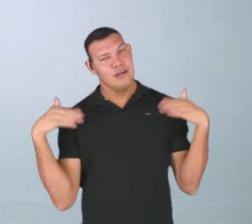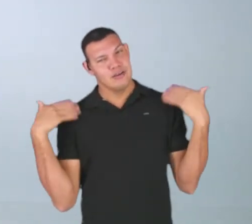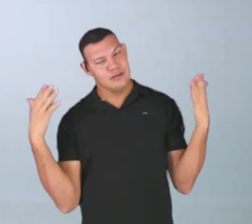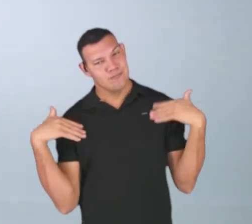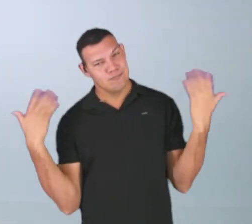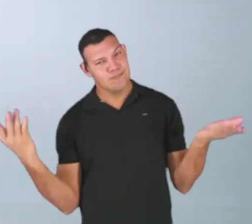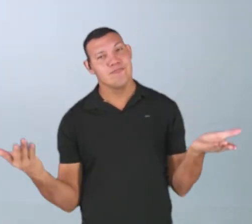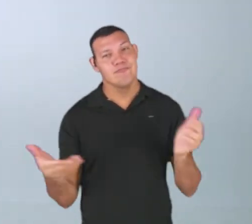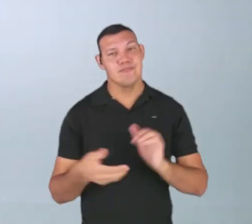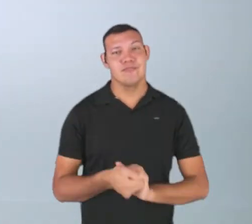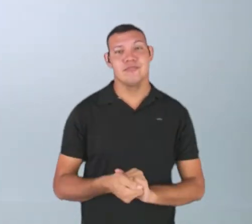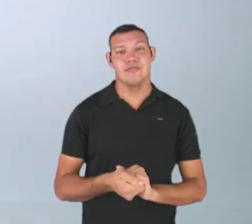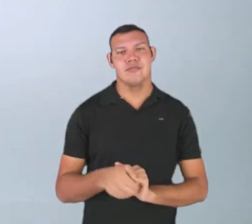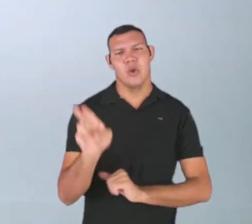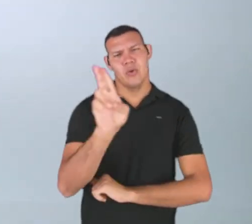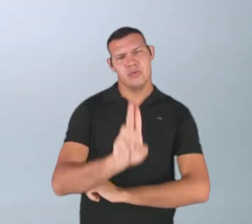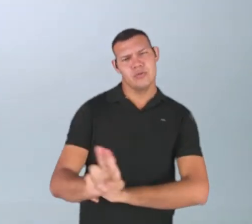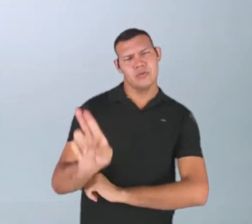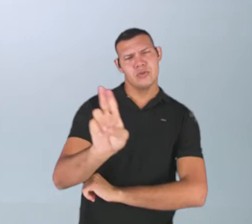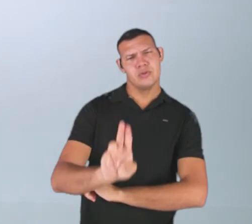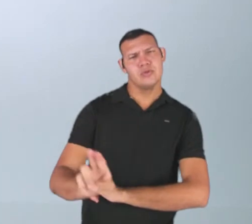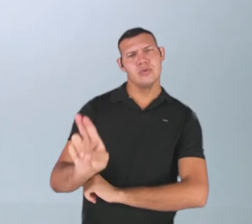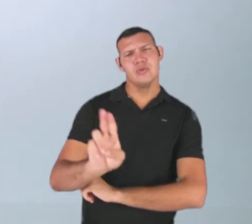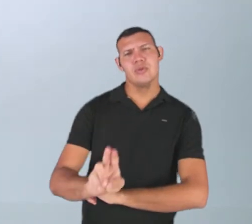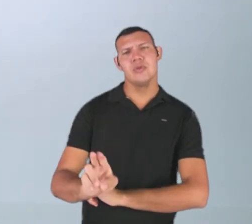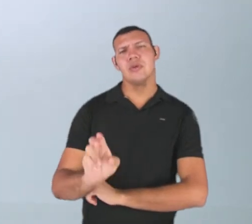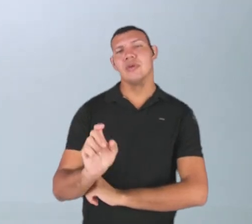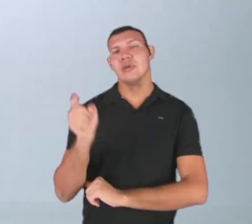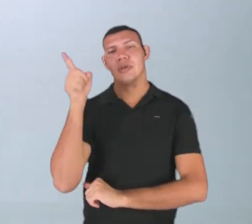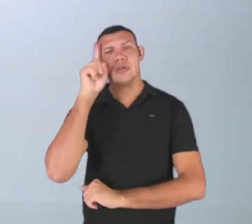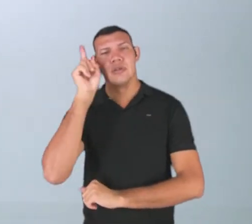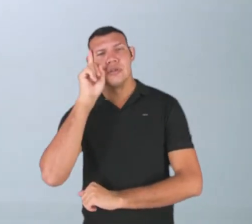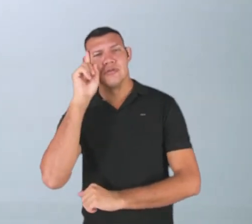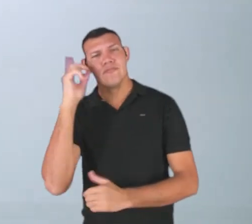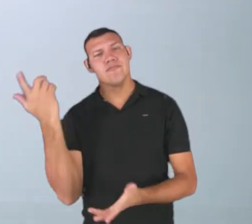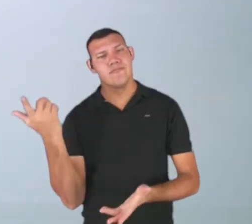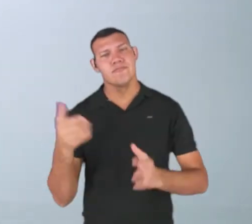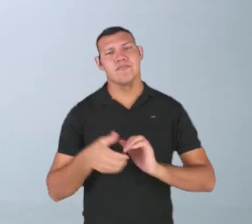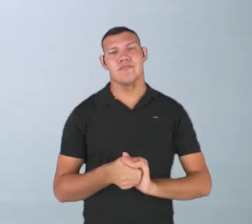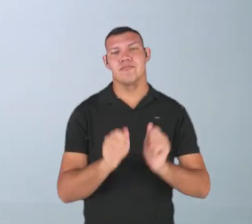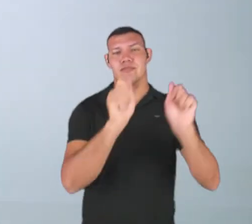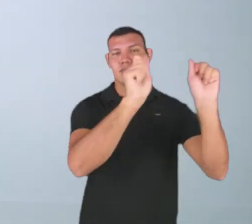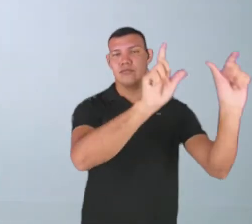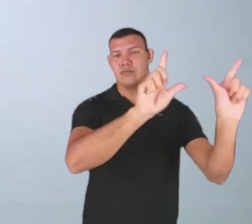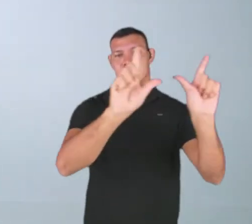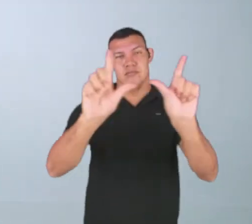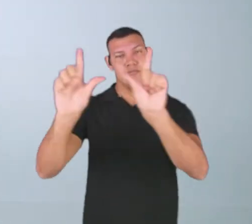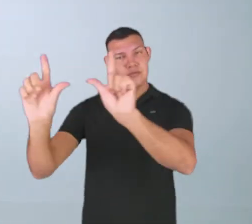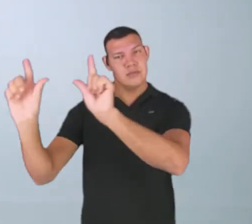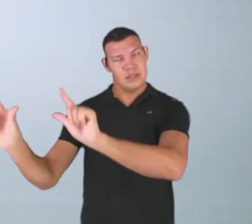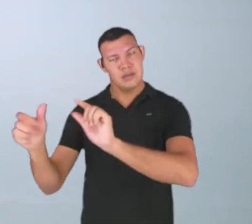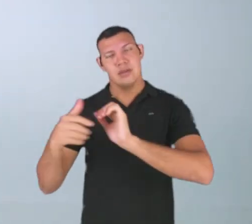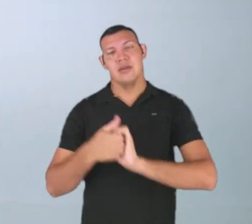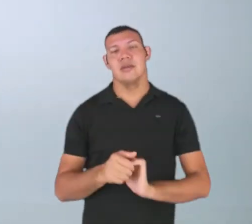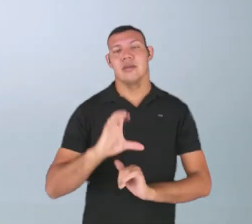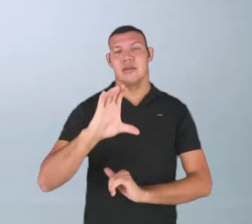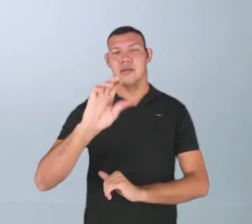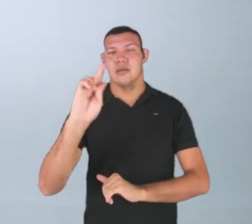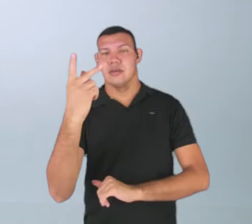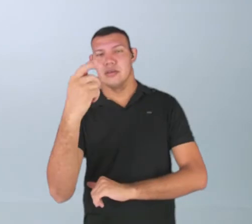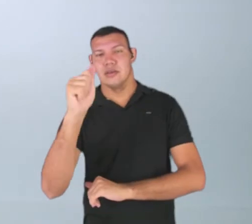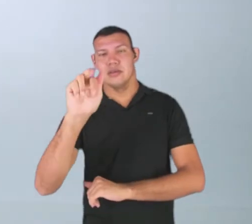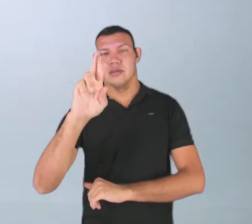textuais. Os mais usuais hoje em dia, no nosso cotidiano, são esses, as tirinhas, as charges,